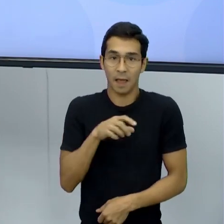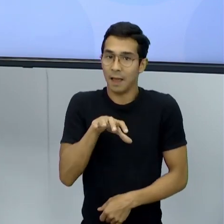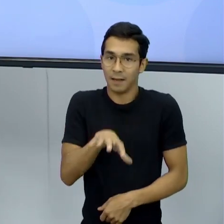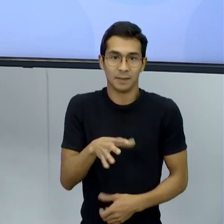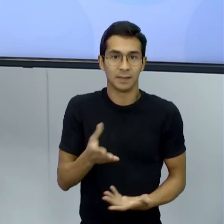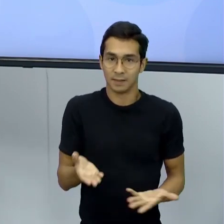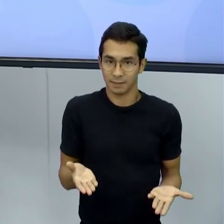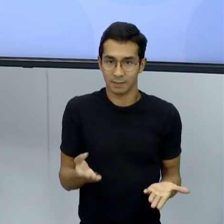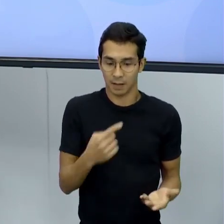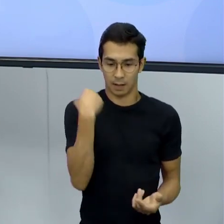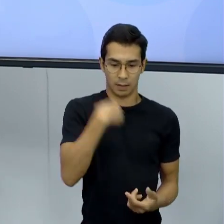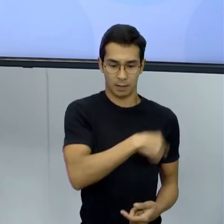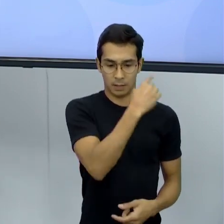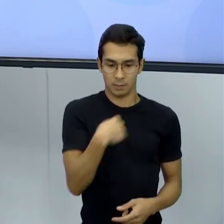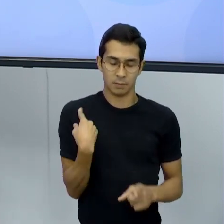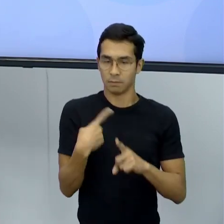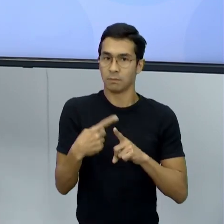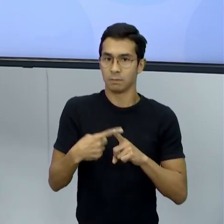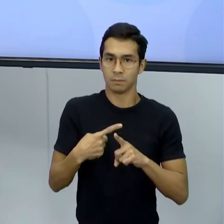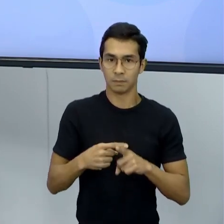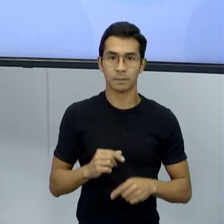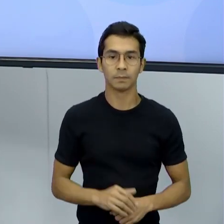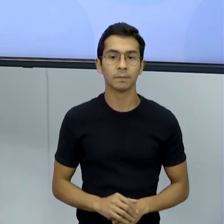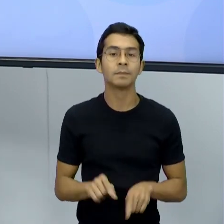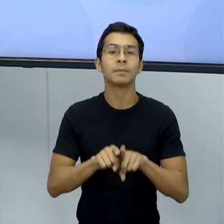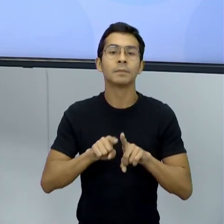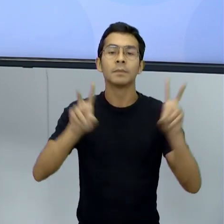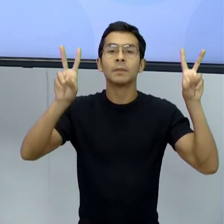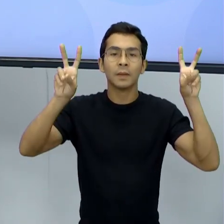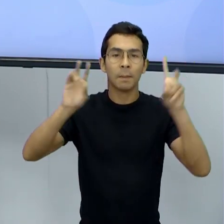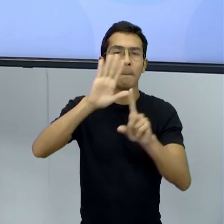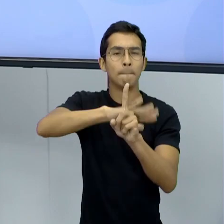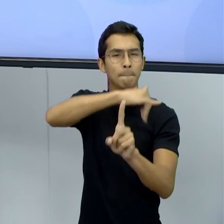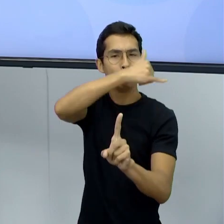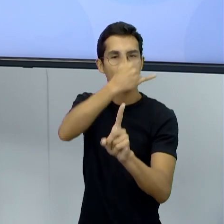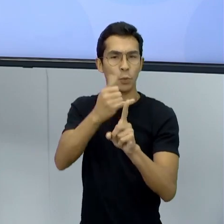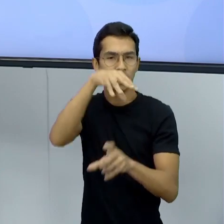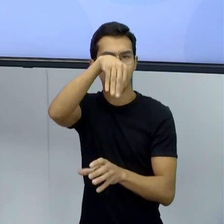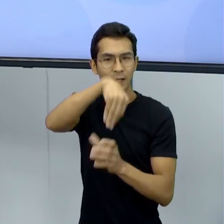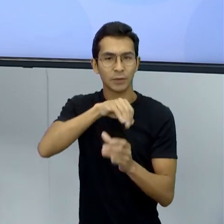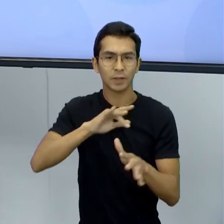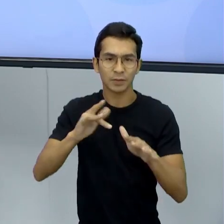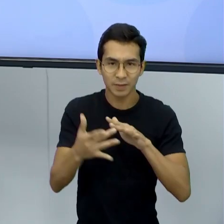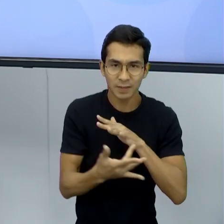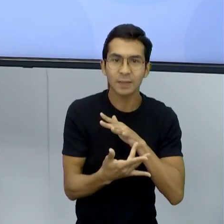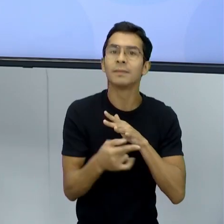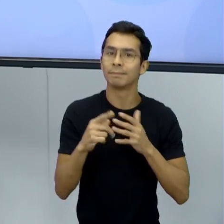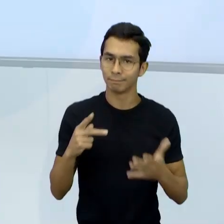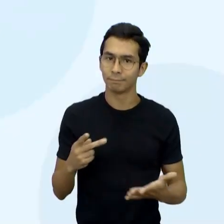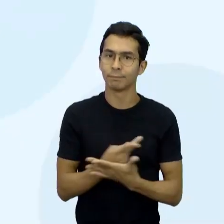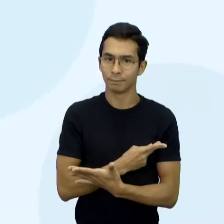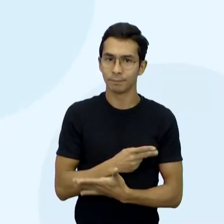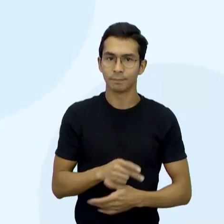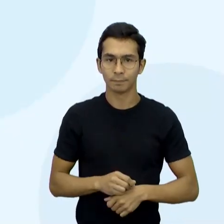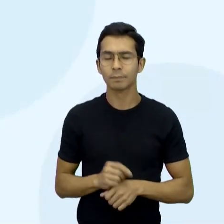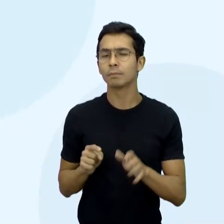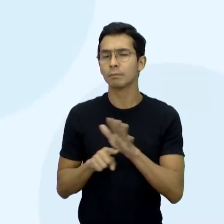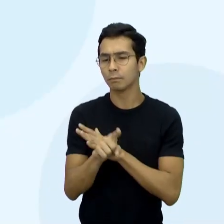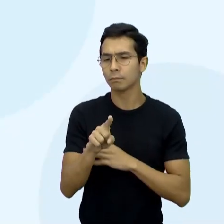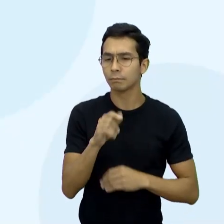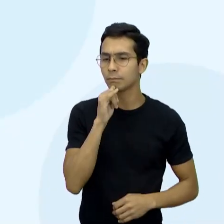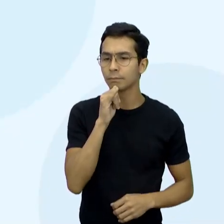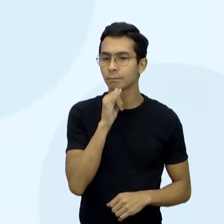cancelado? Outra, cyberbullying. Sobre o cyberbullying, é aquele bullying que acontece nas redes sociais, né? Pergunta, eu questiono você da